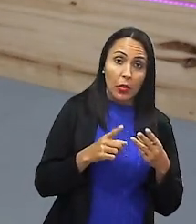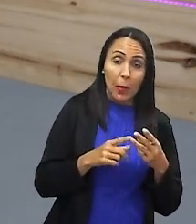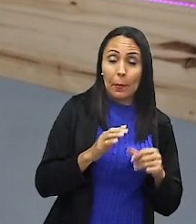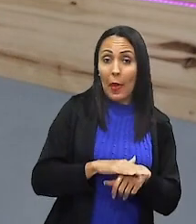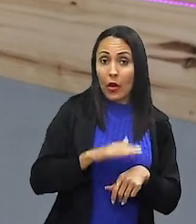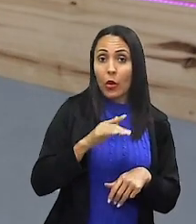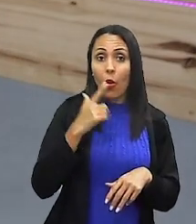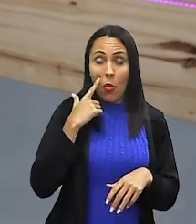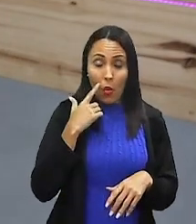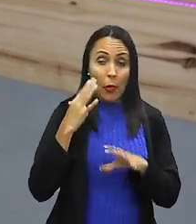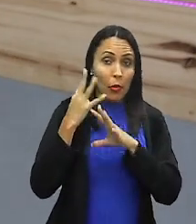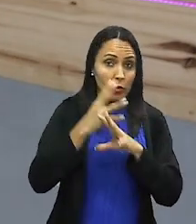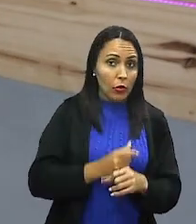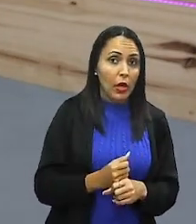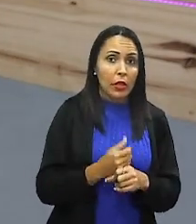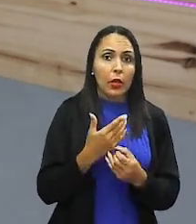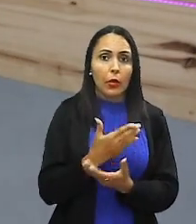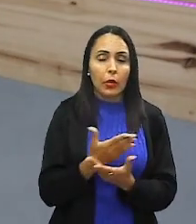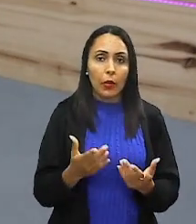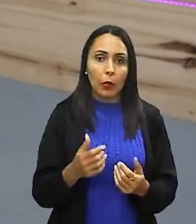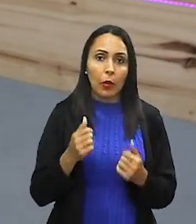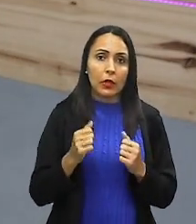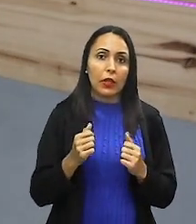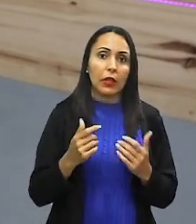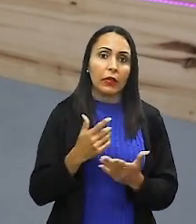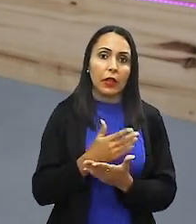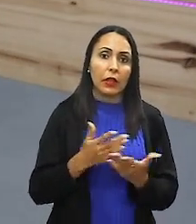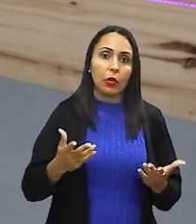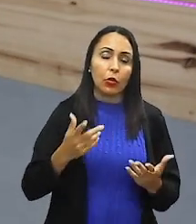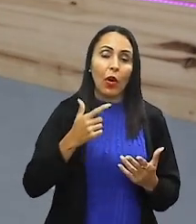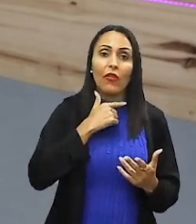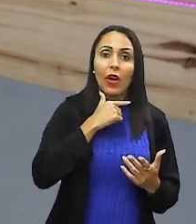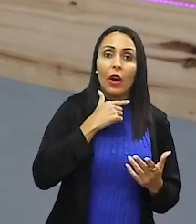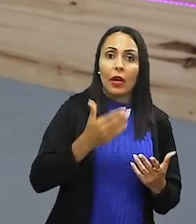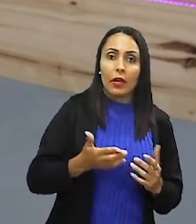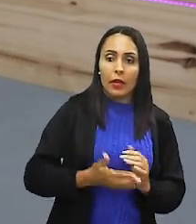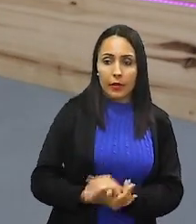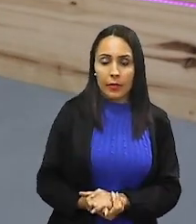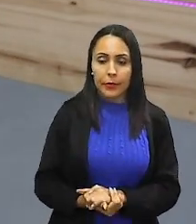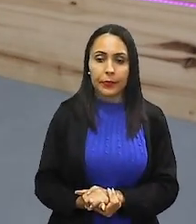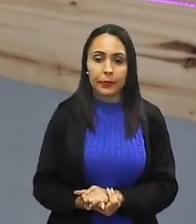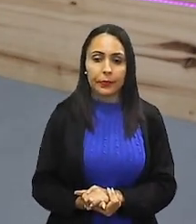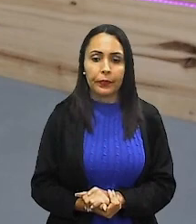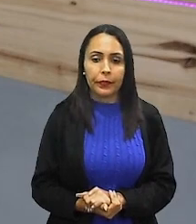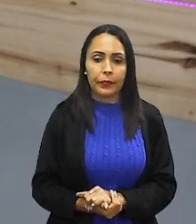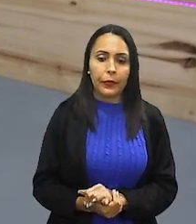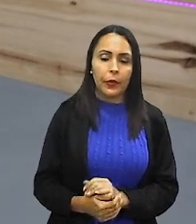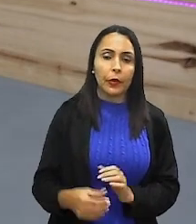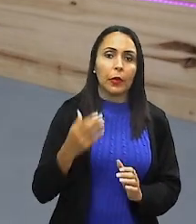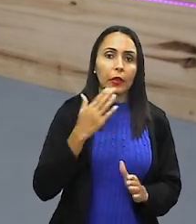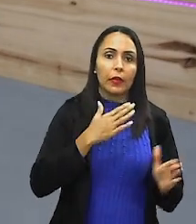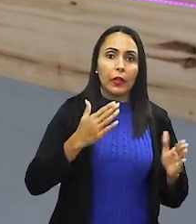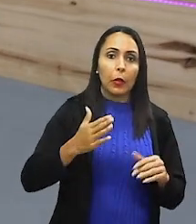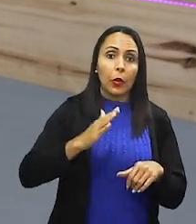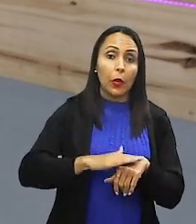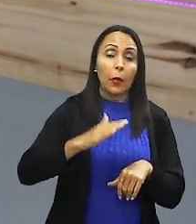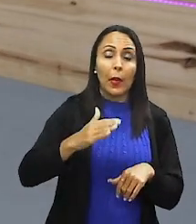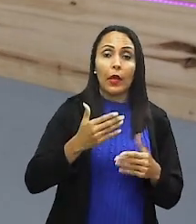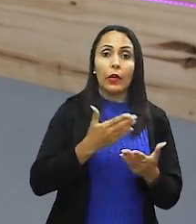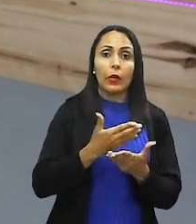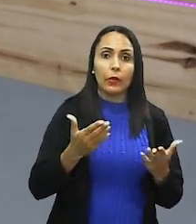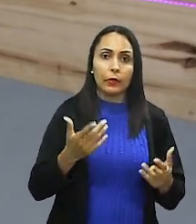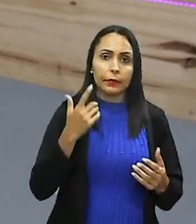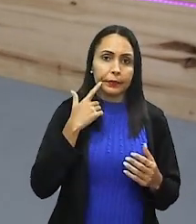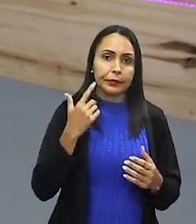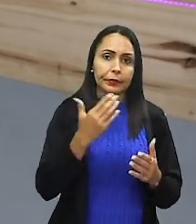peso maior. Pode ser o seriado que define a tua vaga. Pode ser um seriado que tu vá um pouquinho melhor,